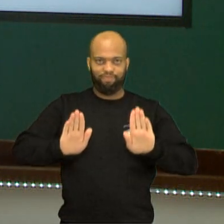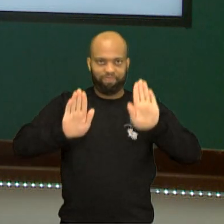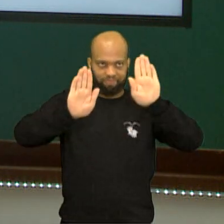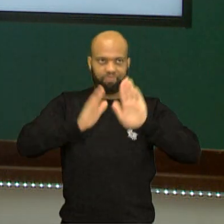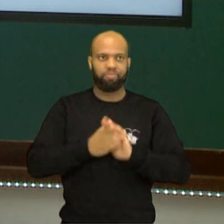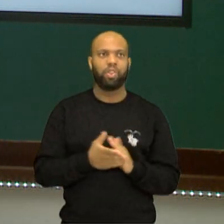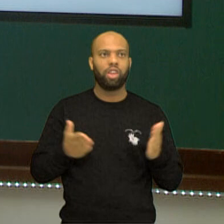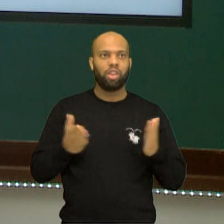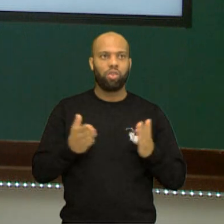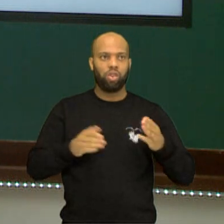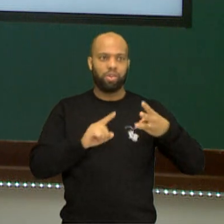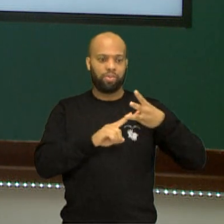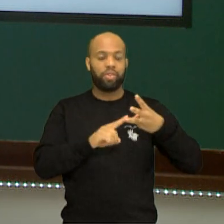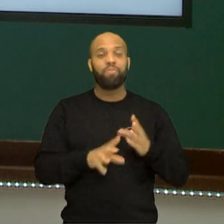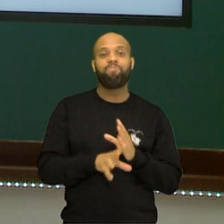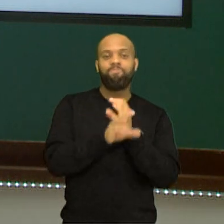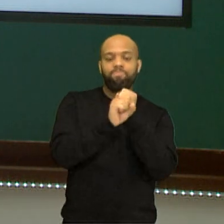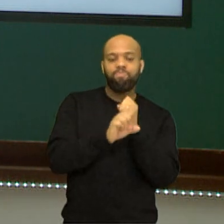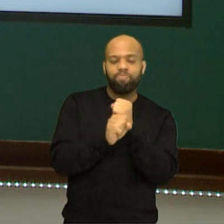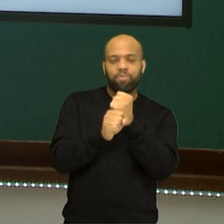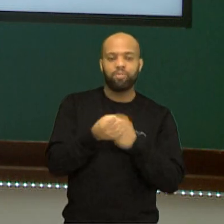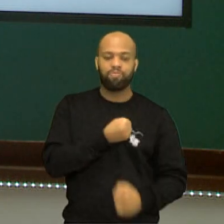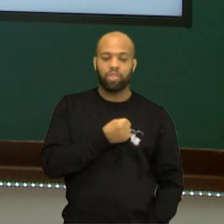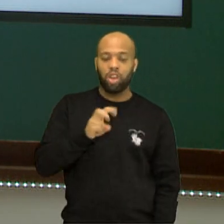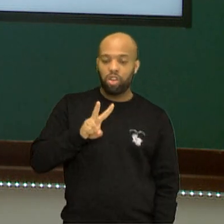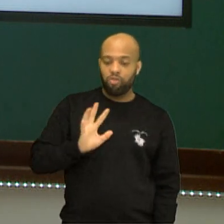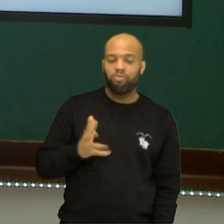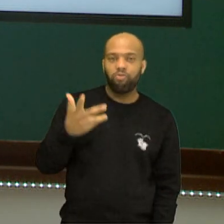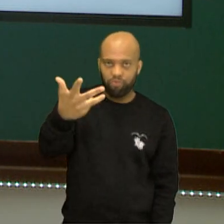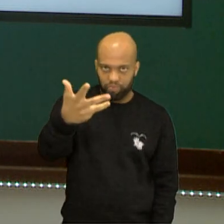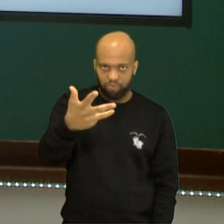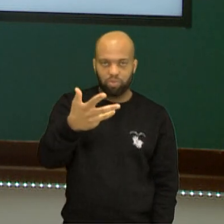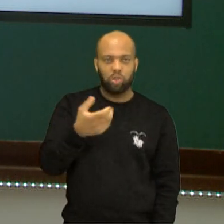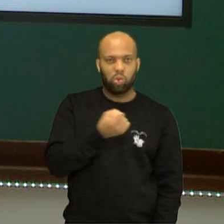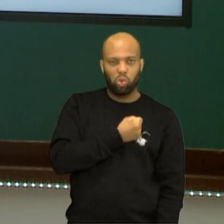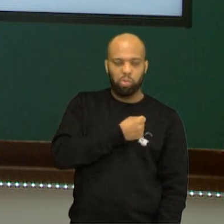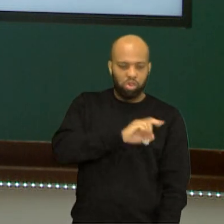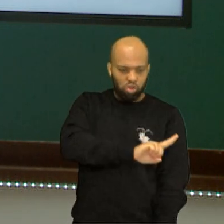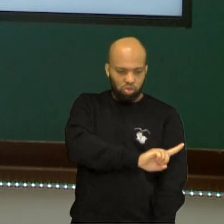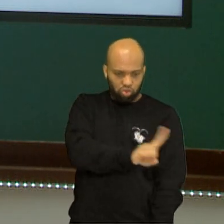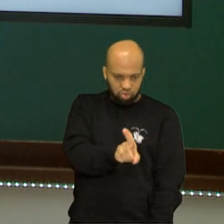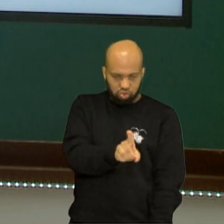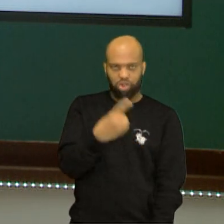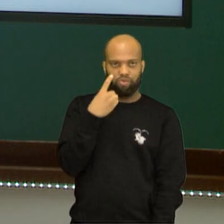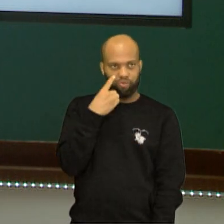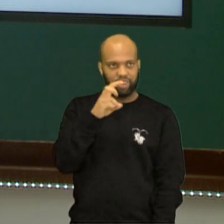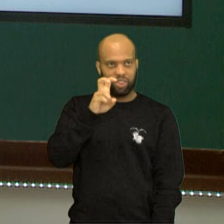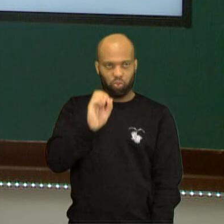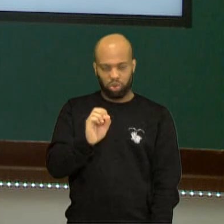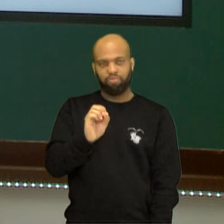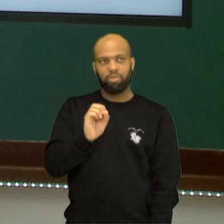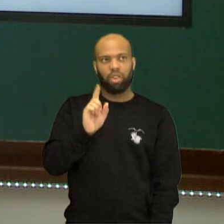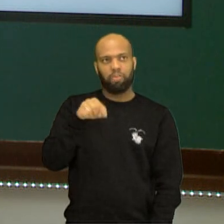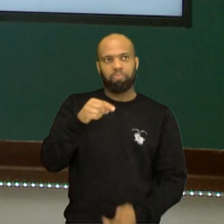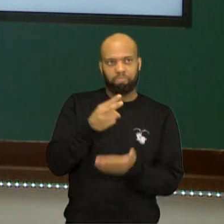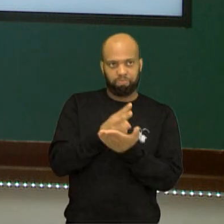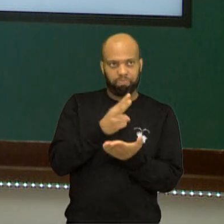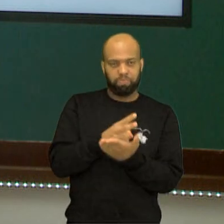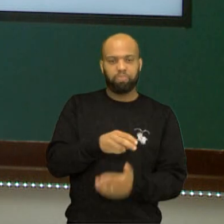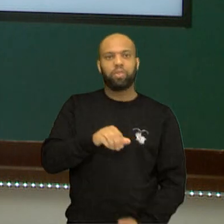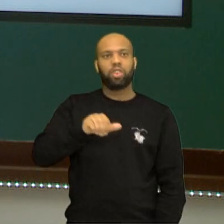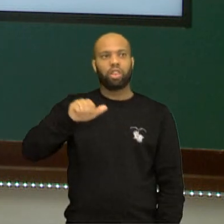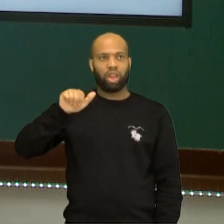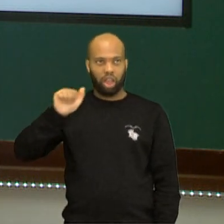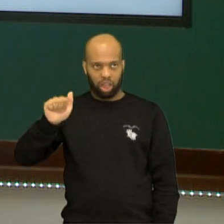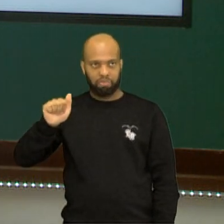que é o A e o C. Nós estamos apenas falando em módulo, ou seja, apenas o valor. E agora que vem a D, a